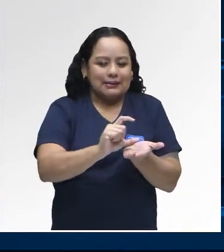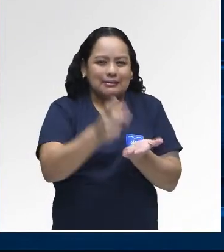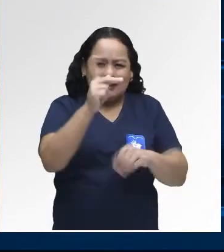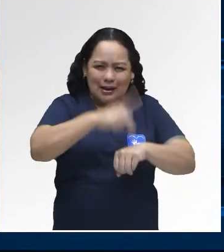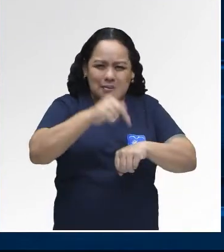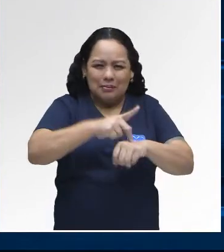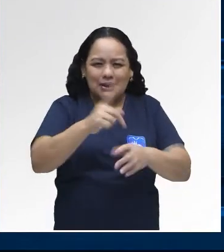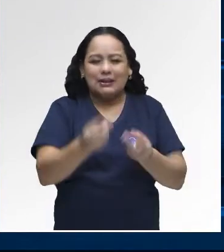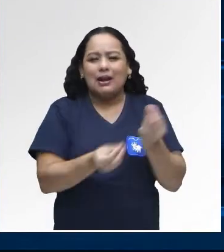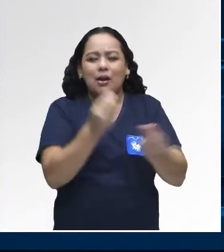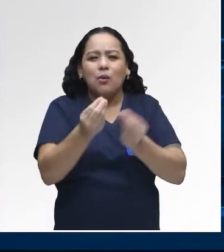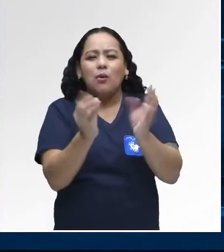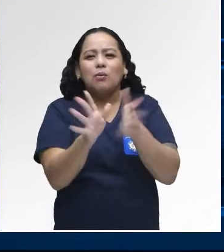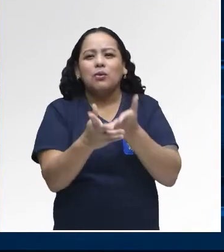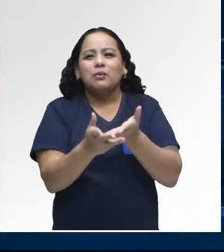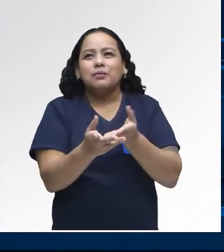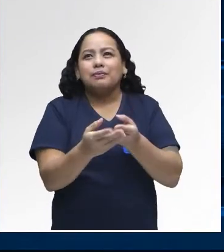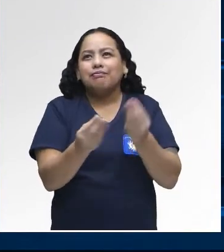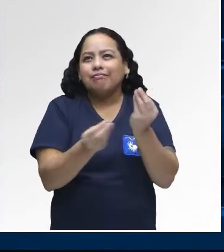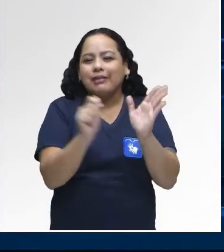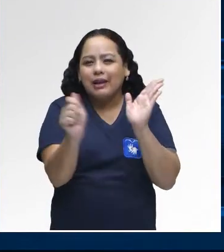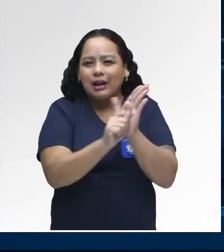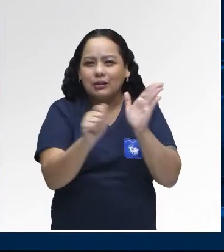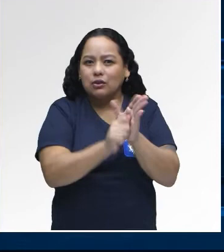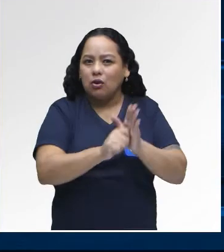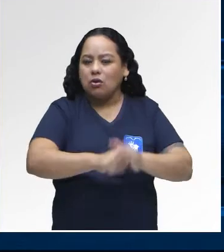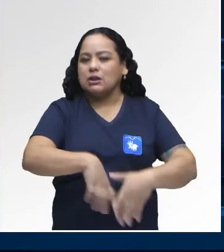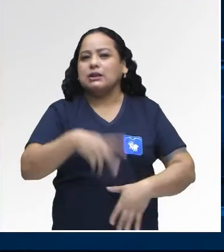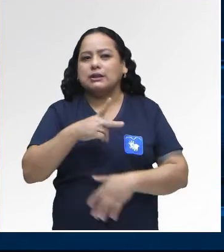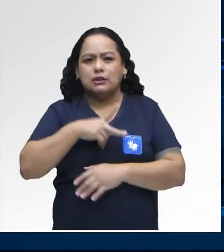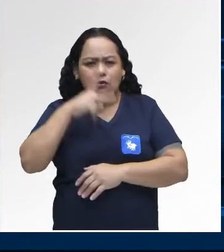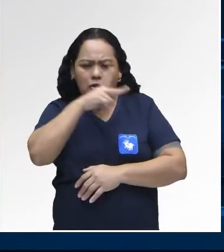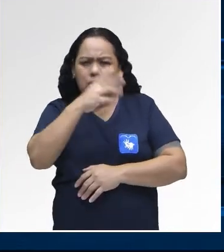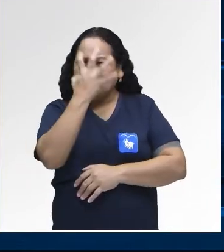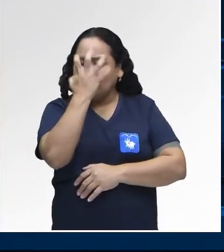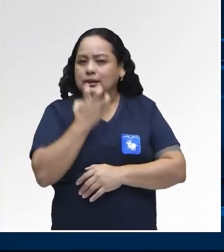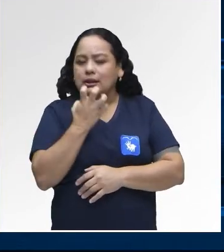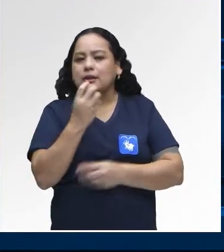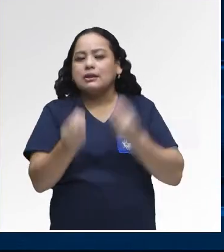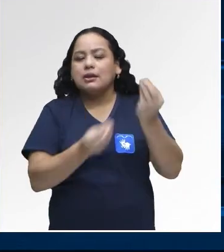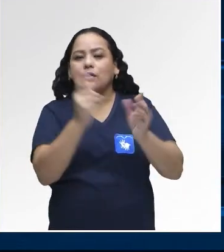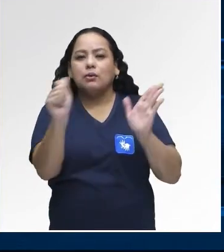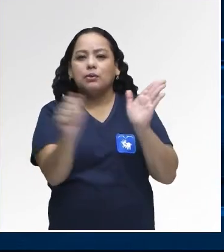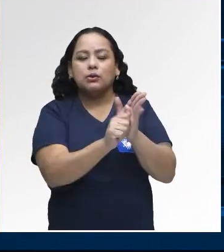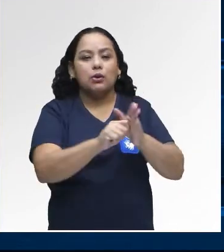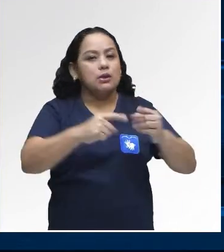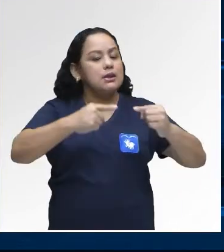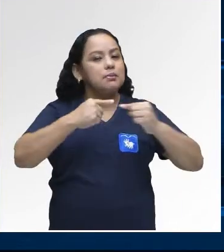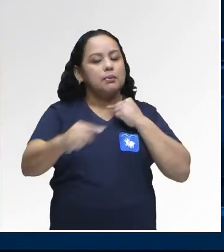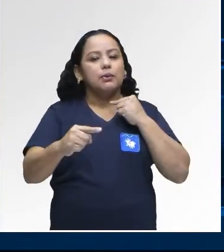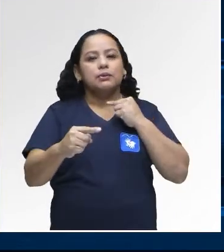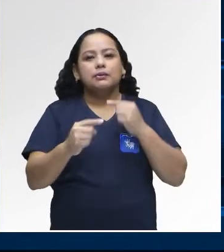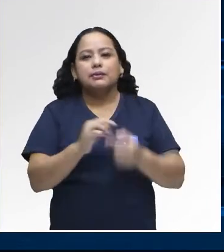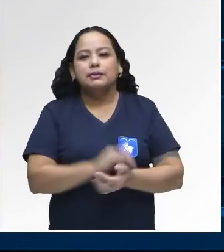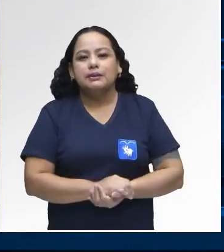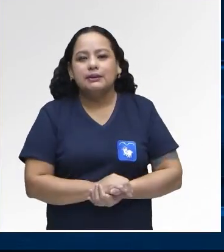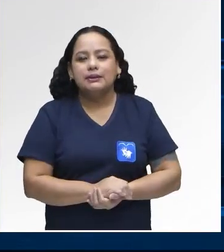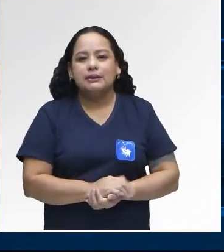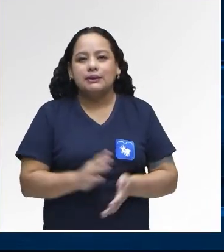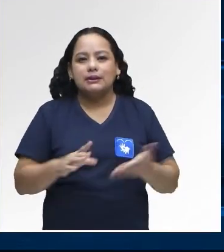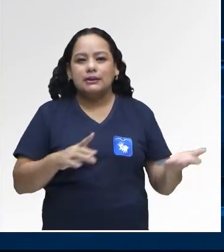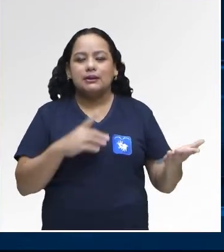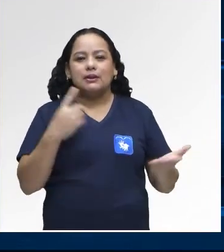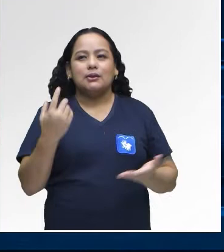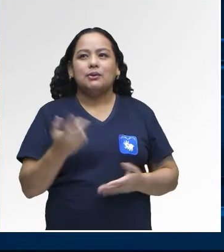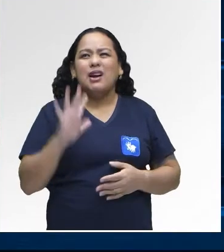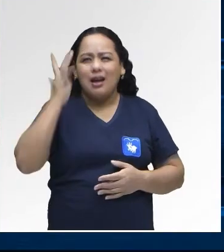são drogas bem mais graves e que são drogas que são proibidas. E aí a gente tende